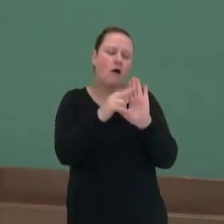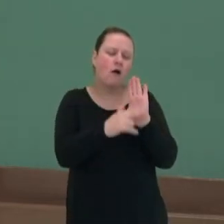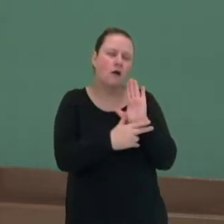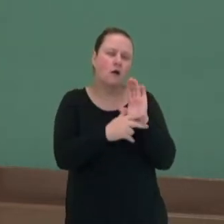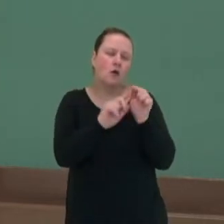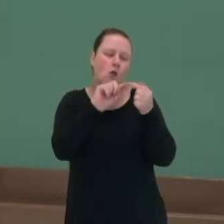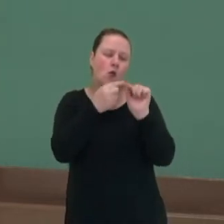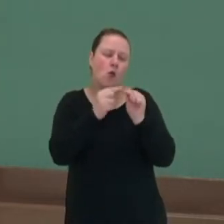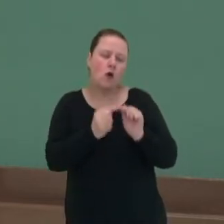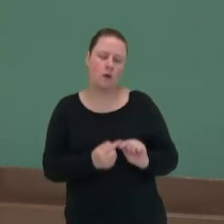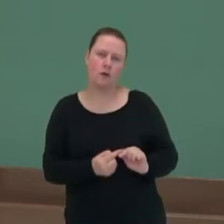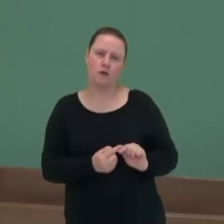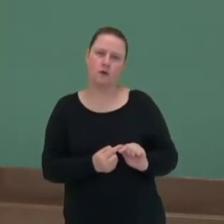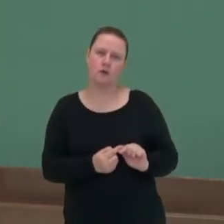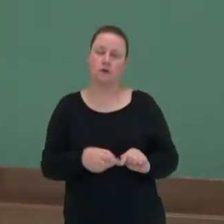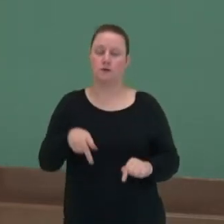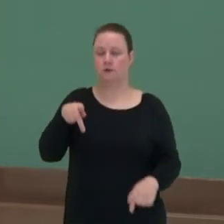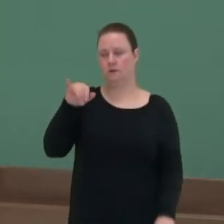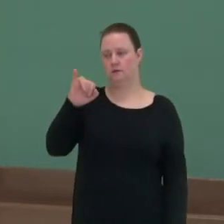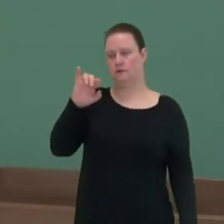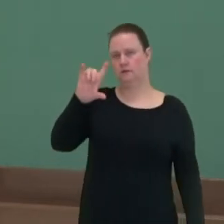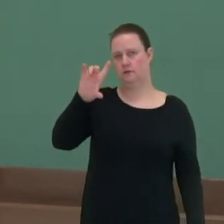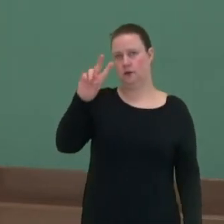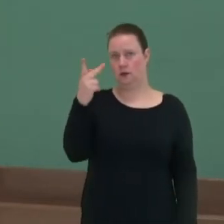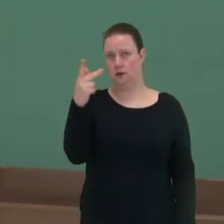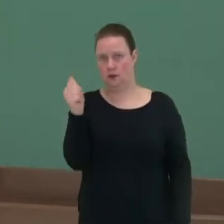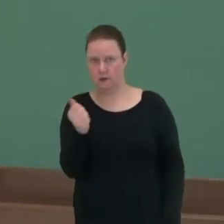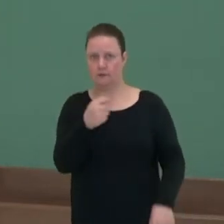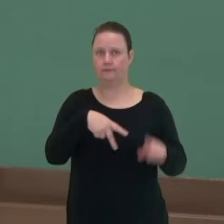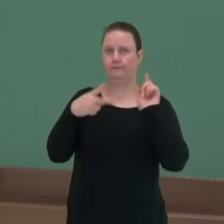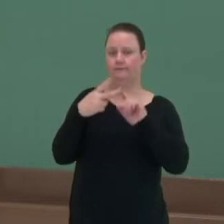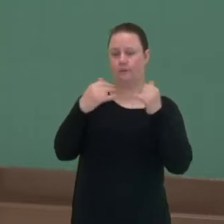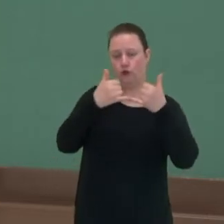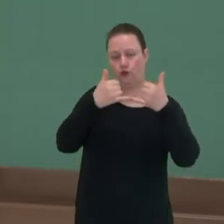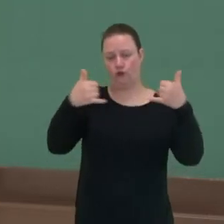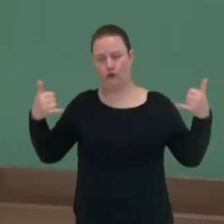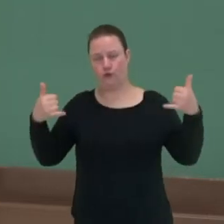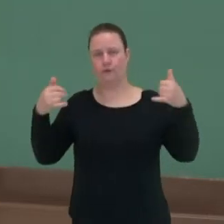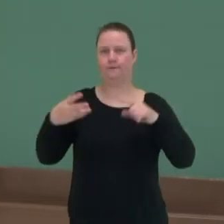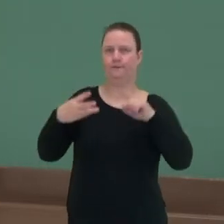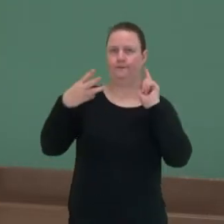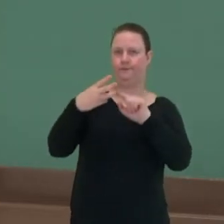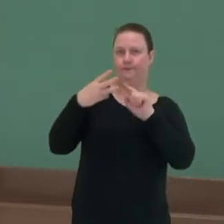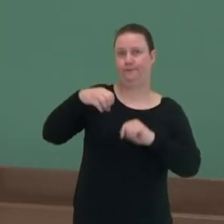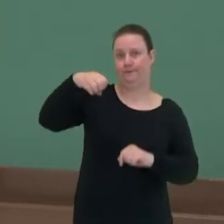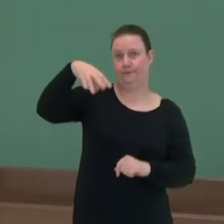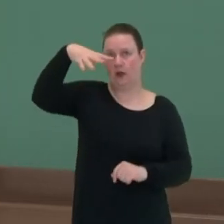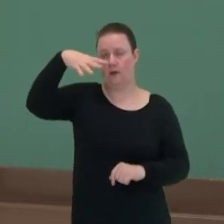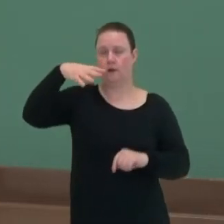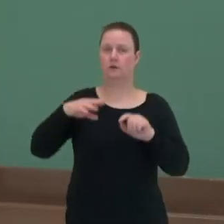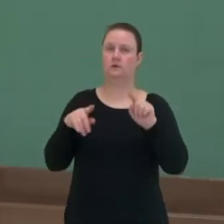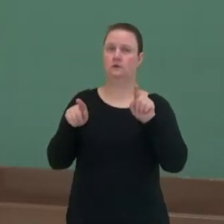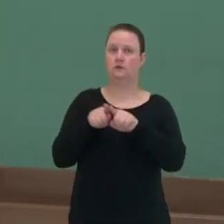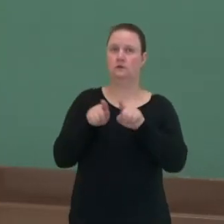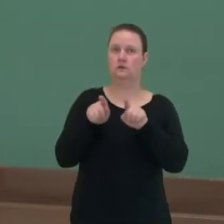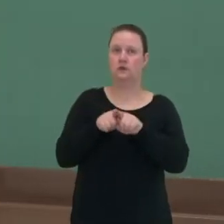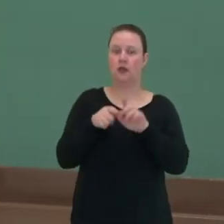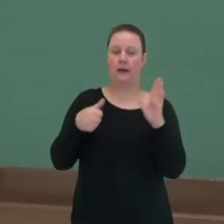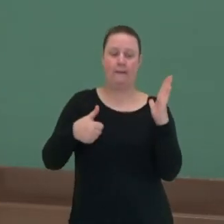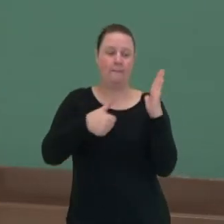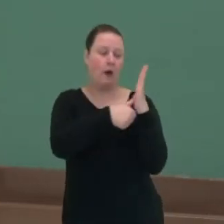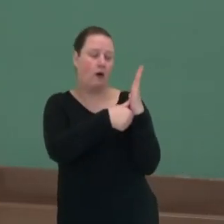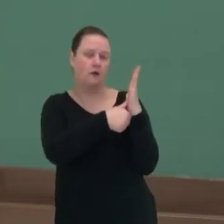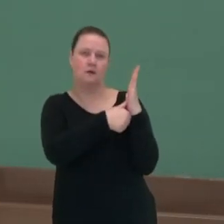elementos menores. Pilha, fio, lâmpada,